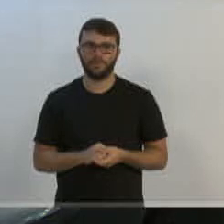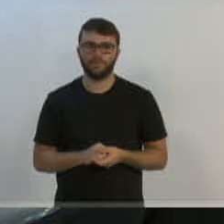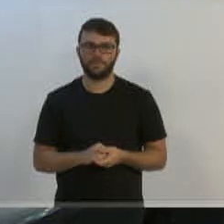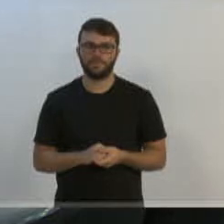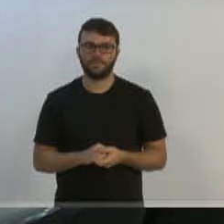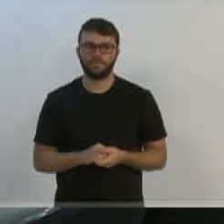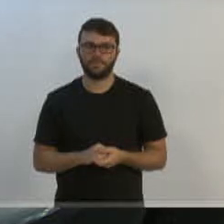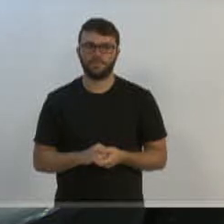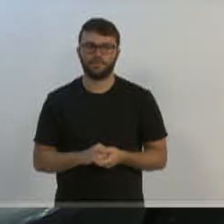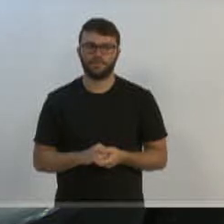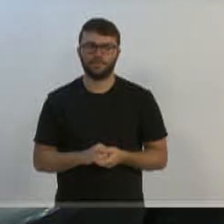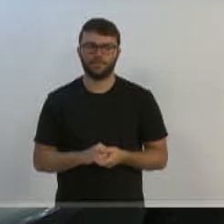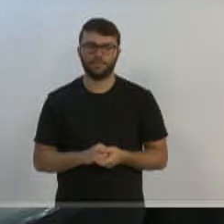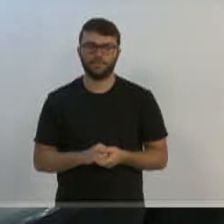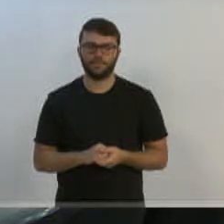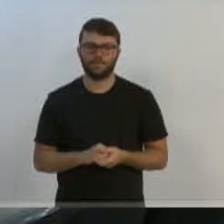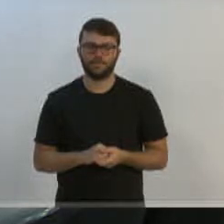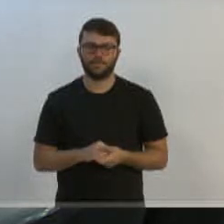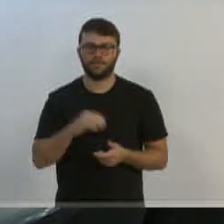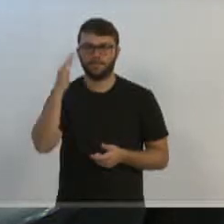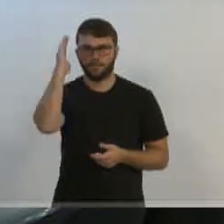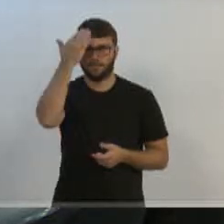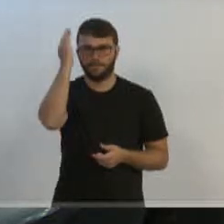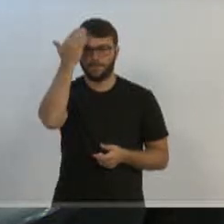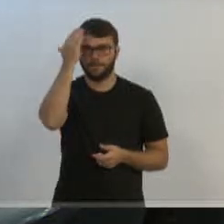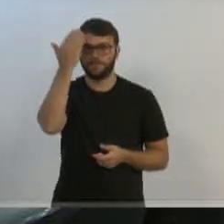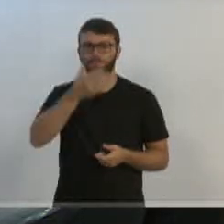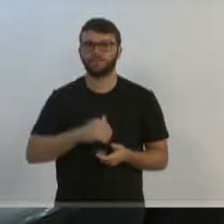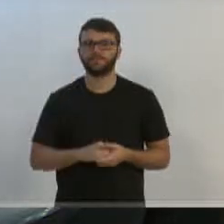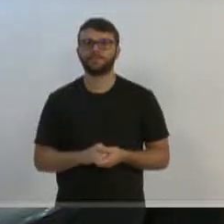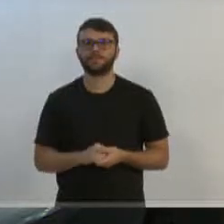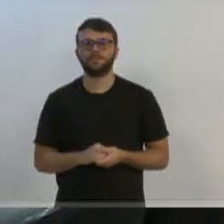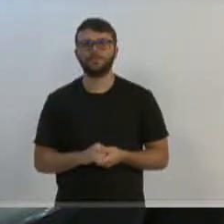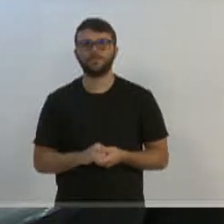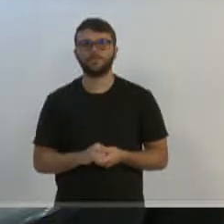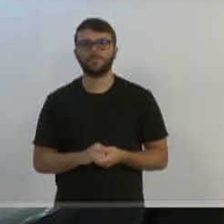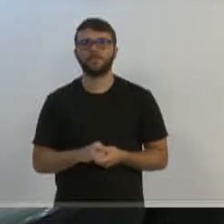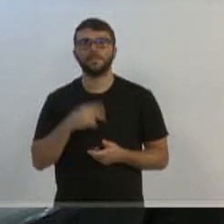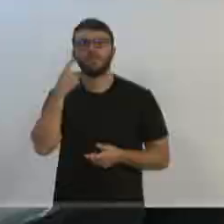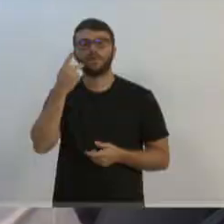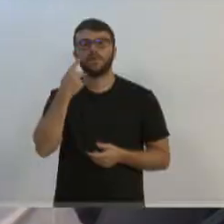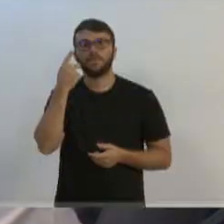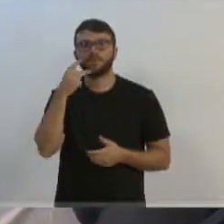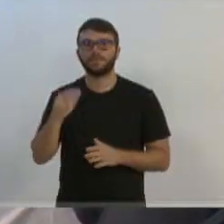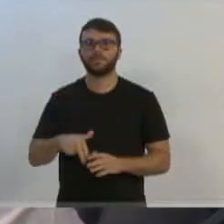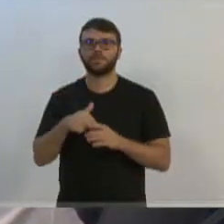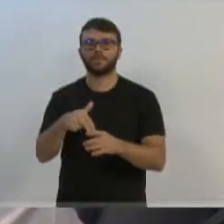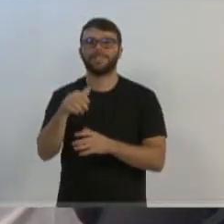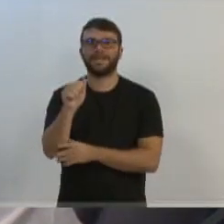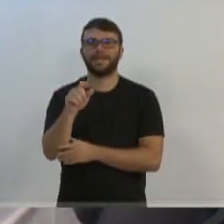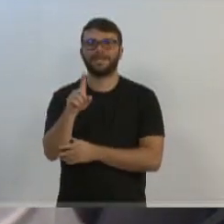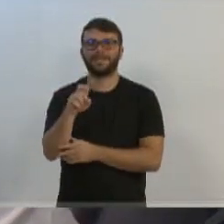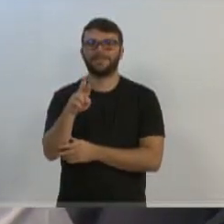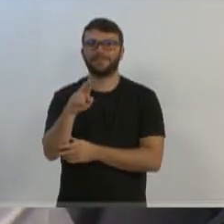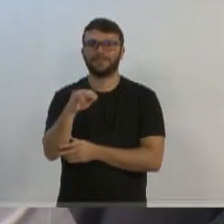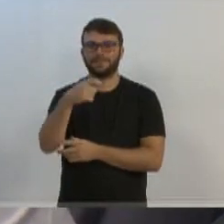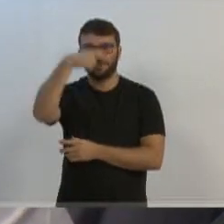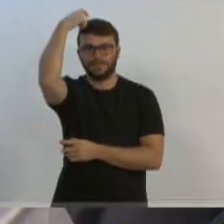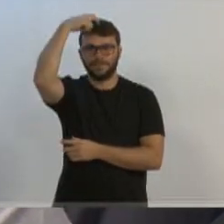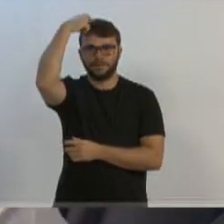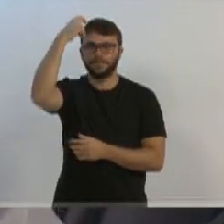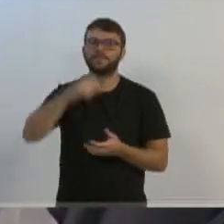Ouço o vereador Adriano Pereira e devolvo os trabalhos da